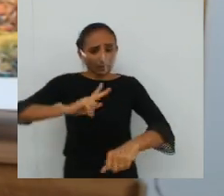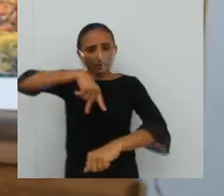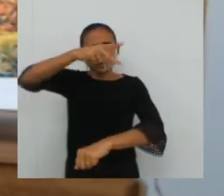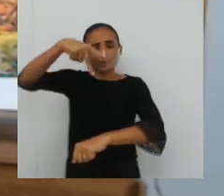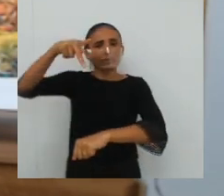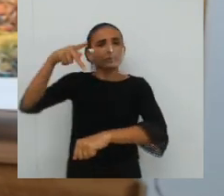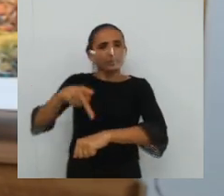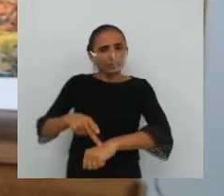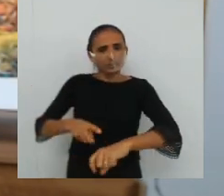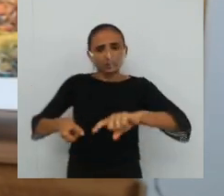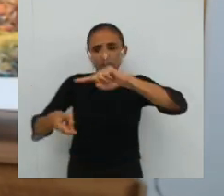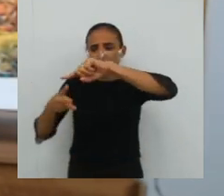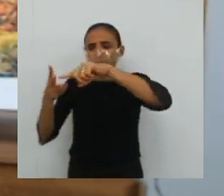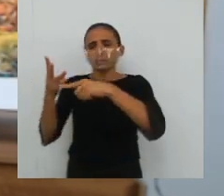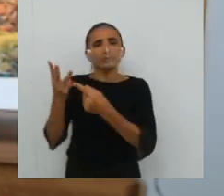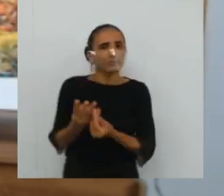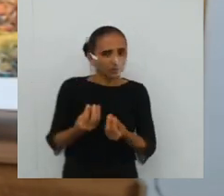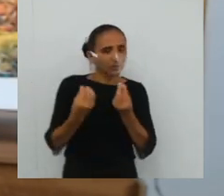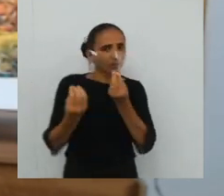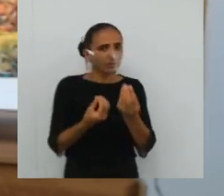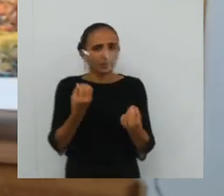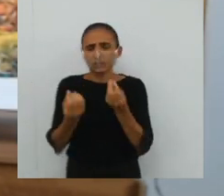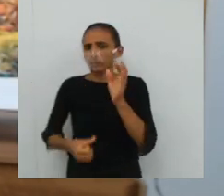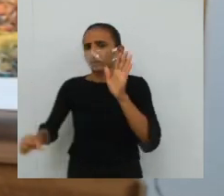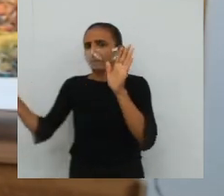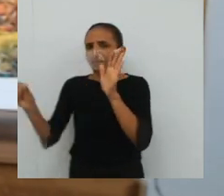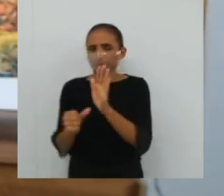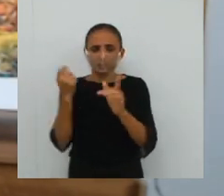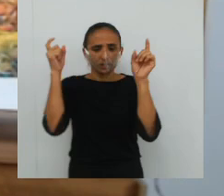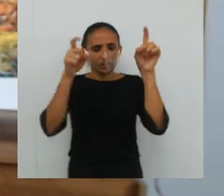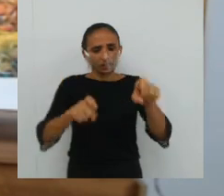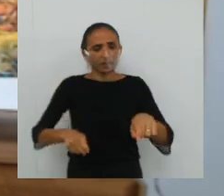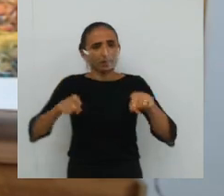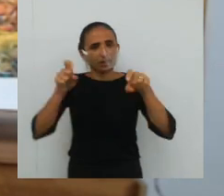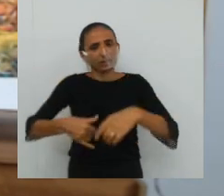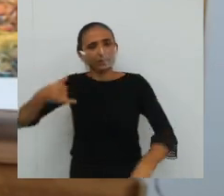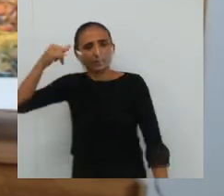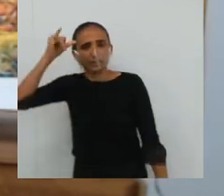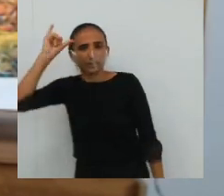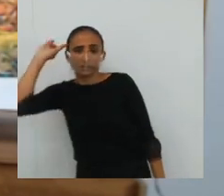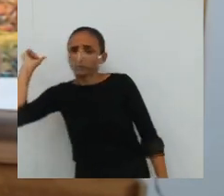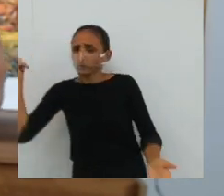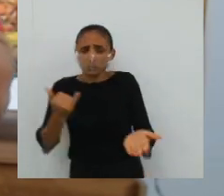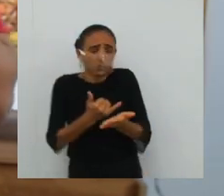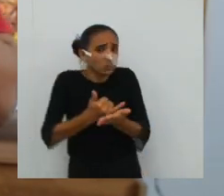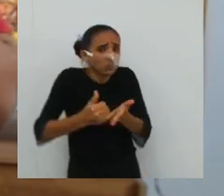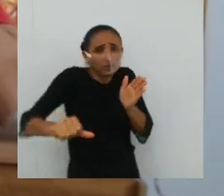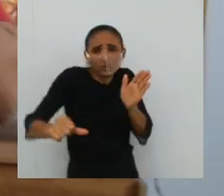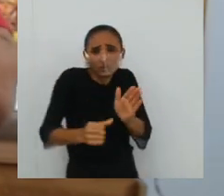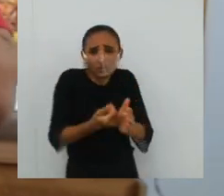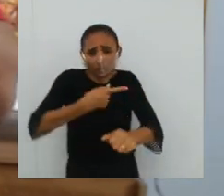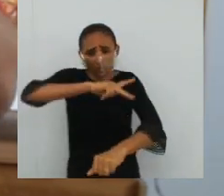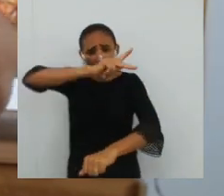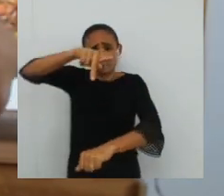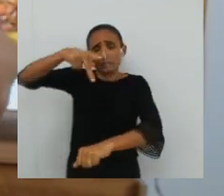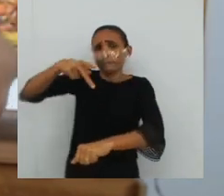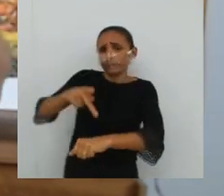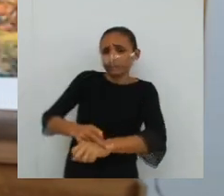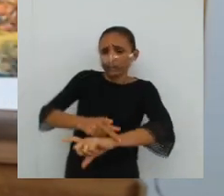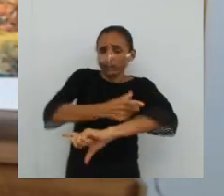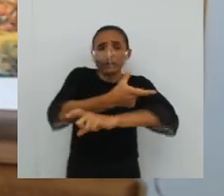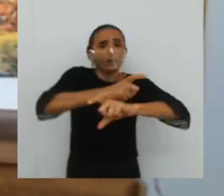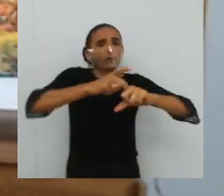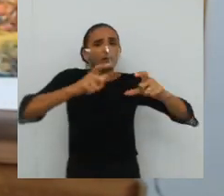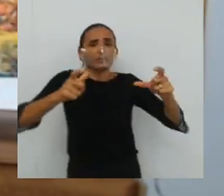possuem essas 3 atividades. A agricultura é a primeira, porque ela é a primária. Todos os países têm ela em maior